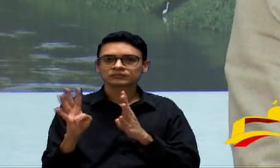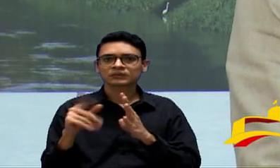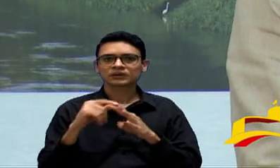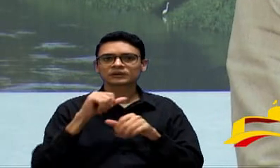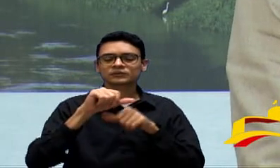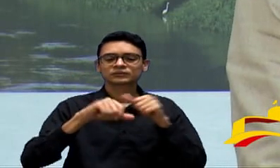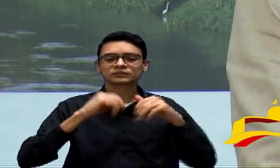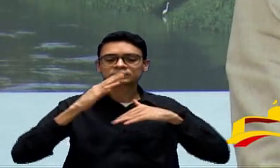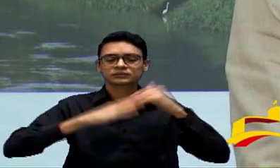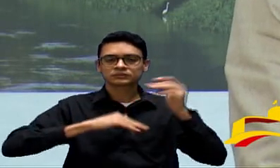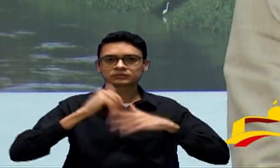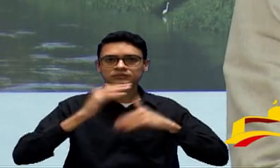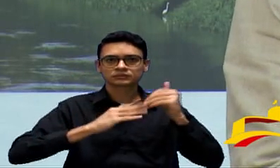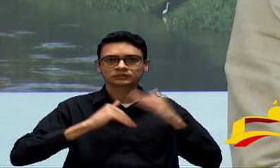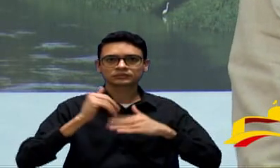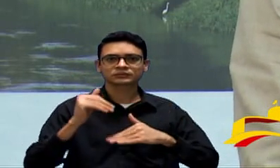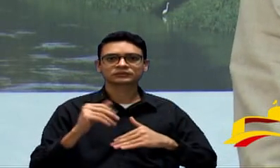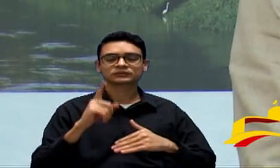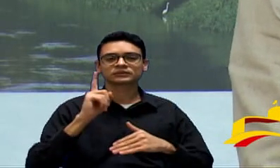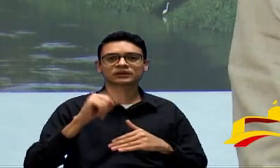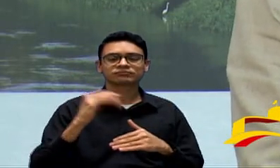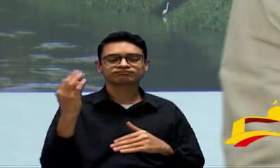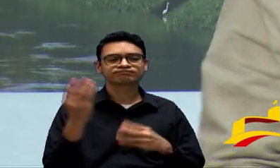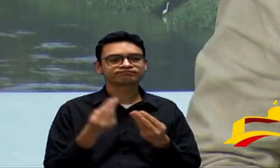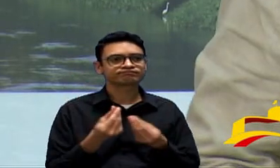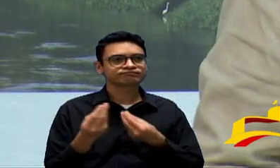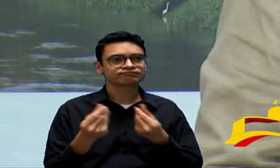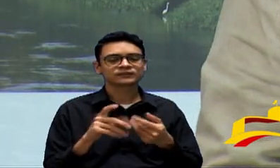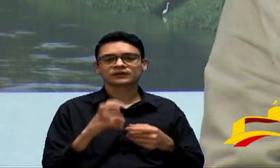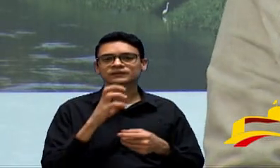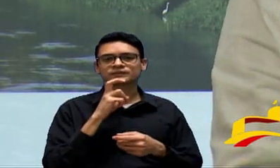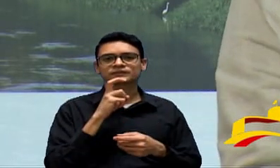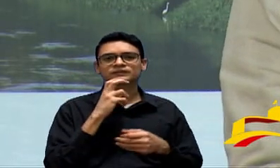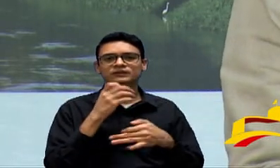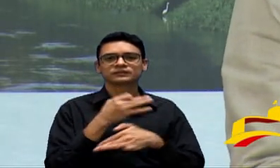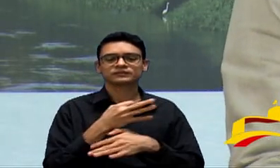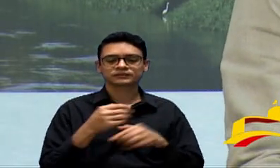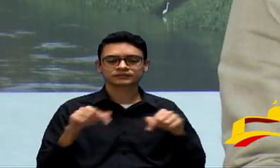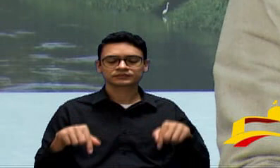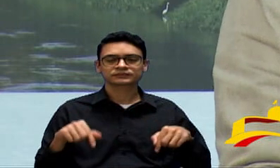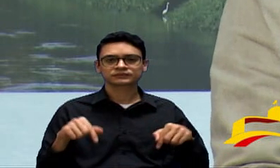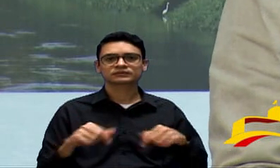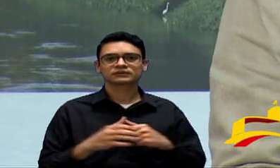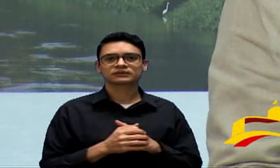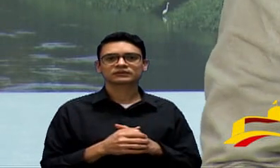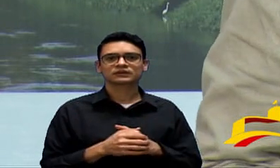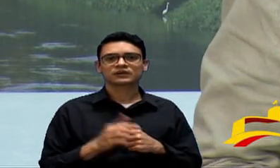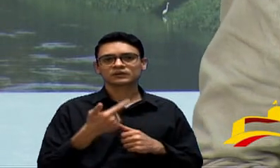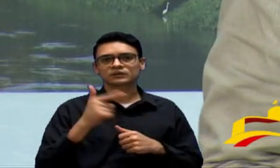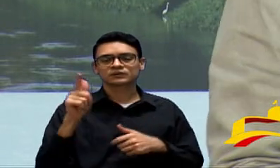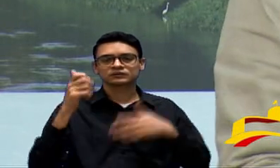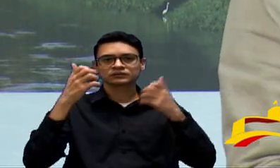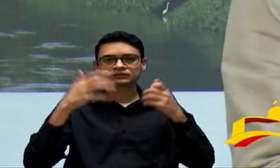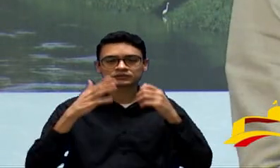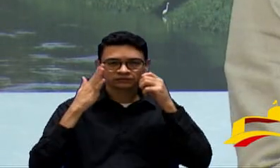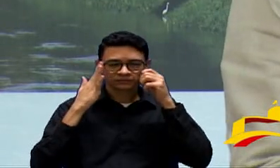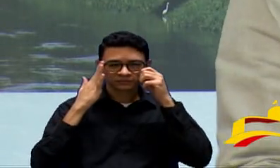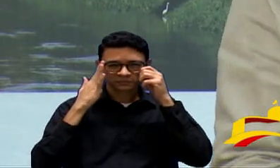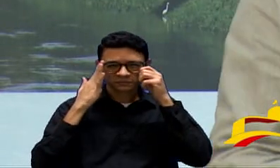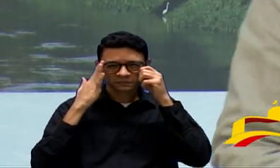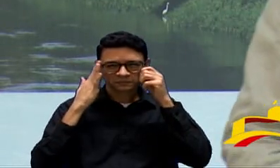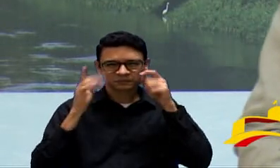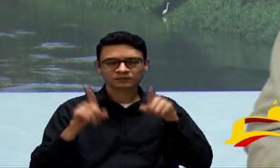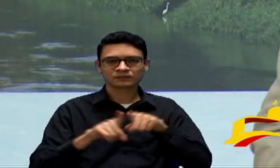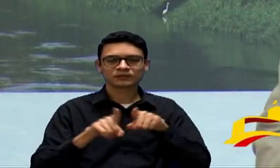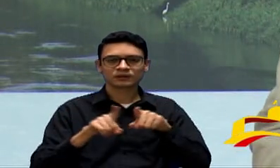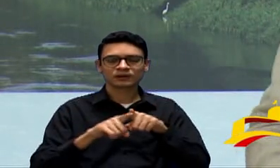esse serviço de extrema, ser essencial no nosso município. Então, é muito importante. Falando sobre outras situações também,